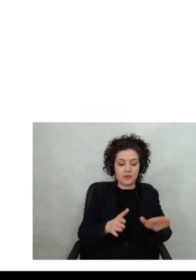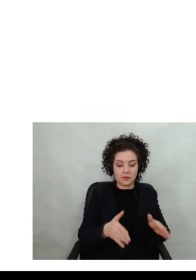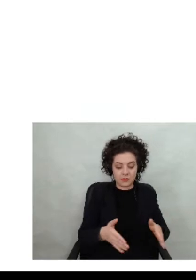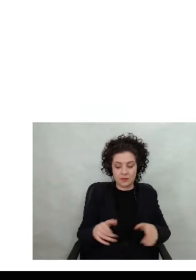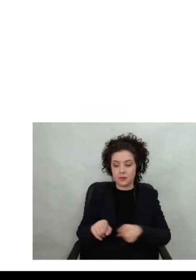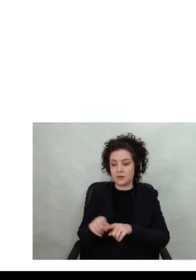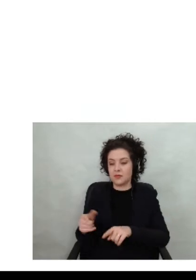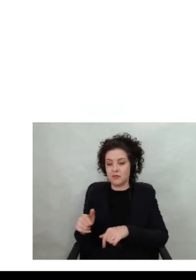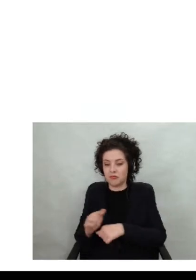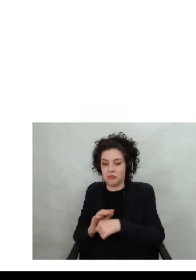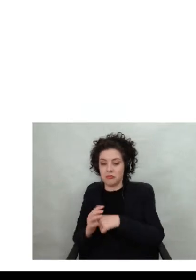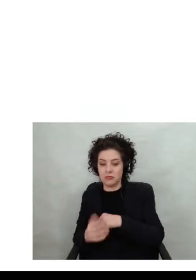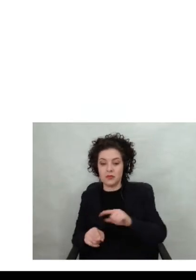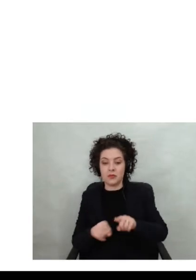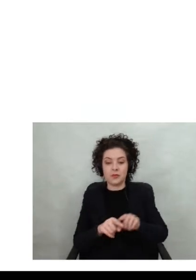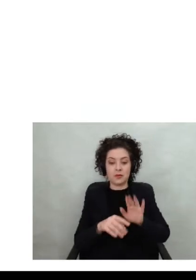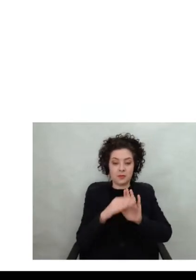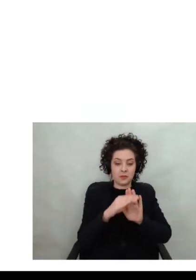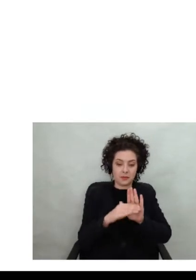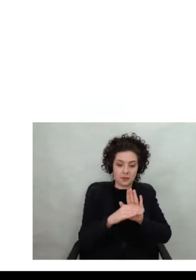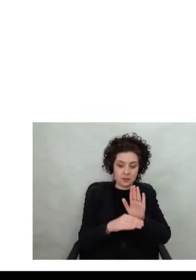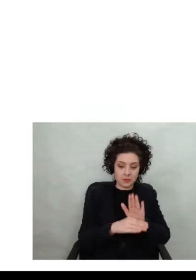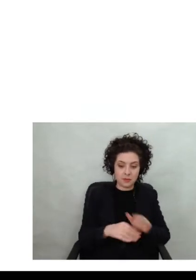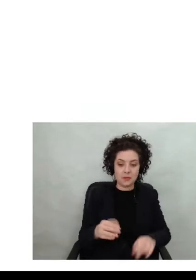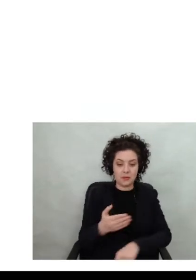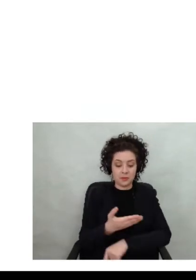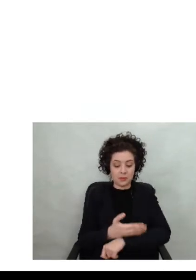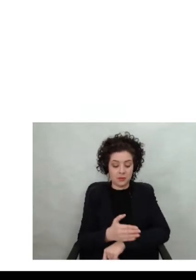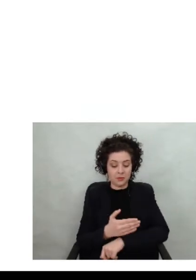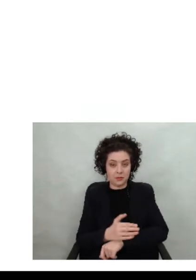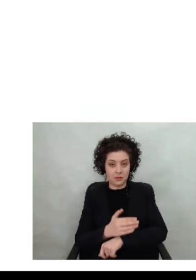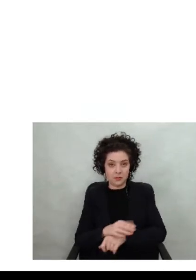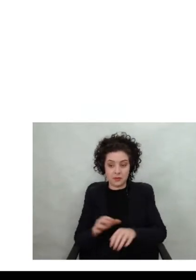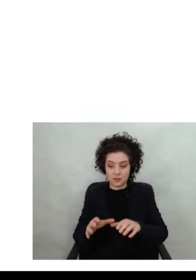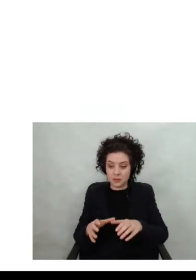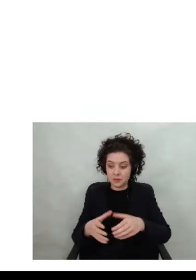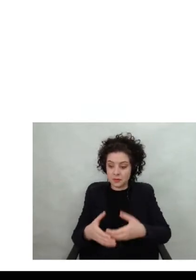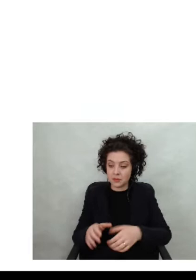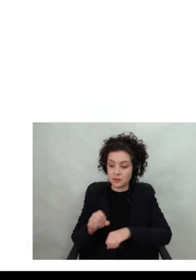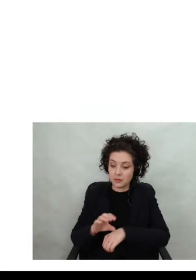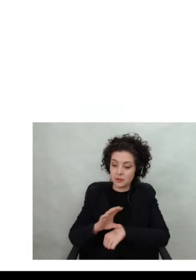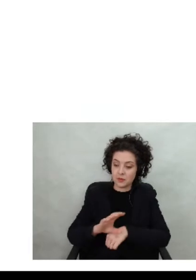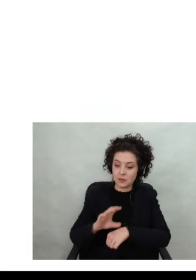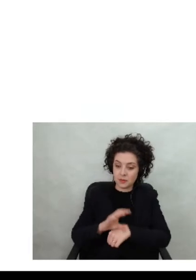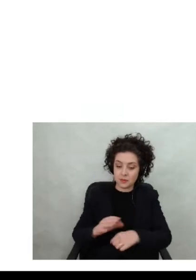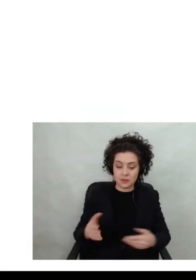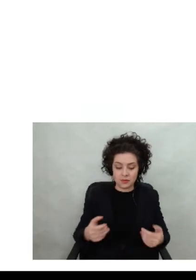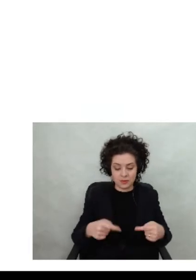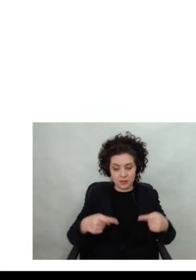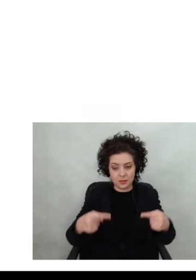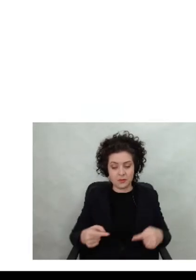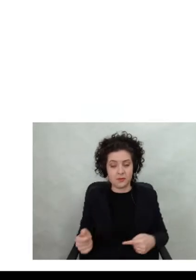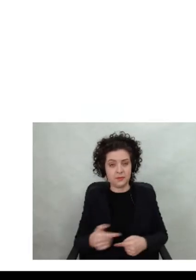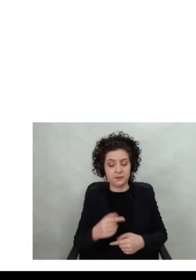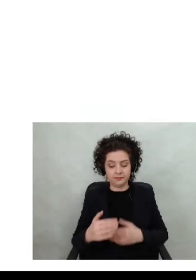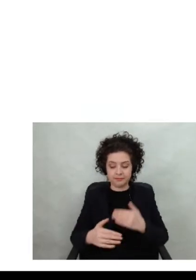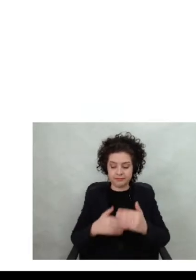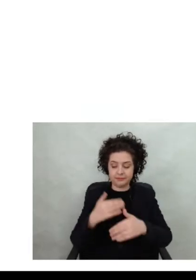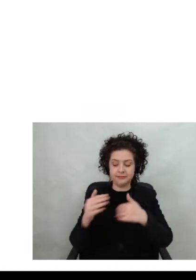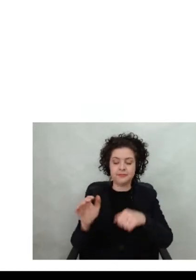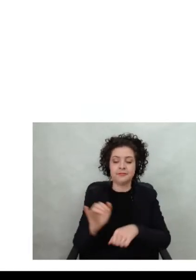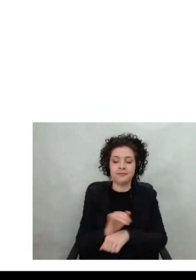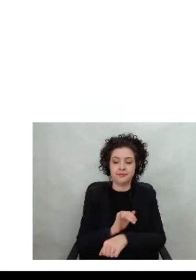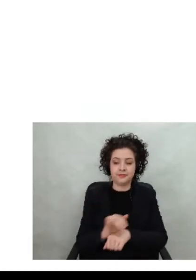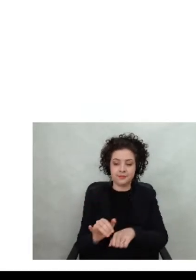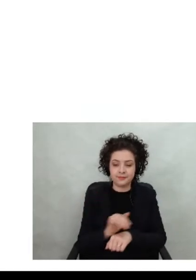falar um pouquinho sobre isso, treinar a nossa equipe nesse novo desafio, desenvolver estratégias alternativas